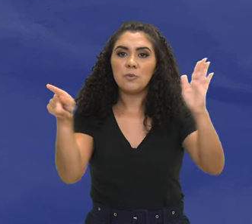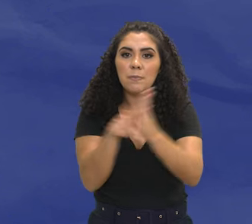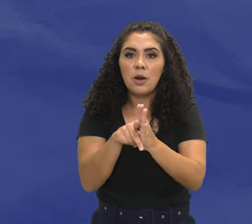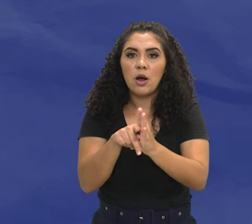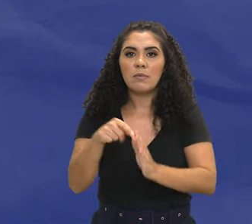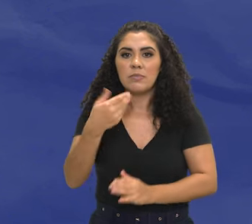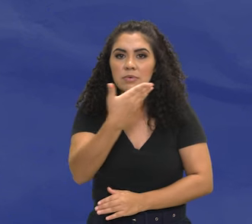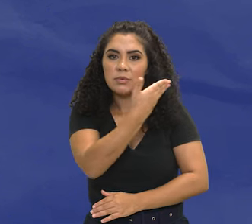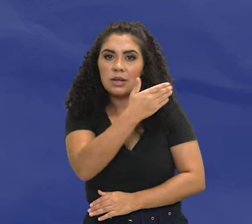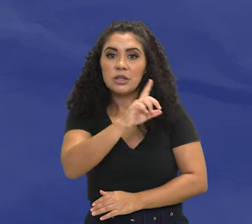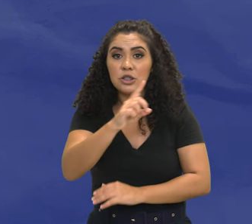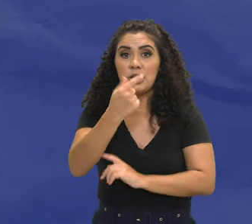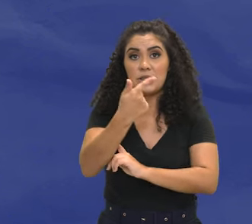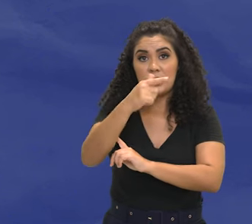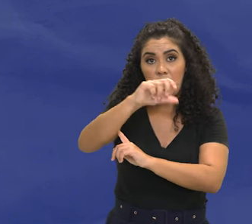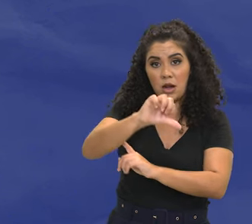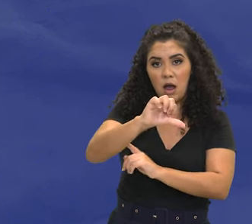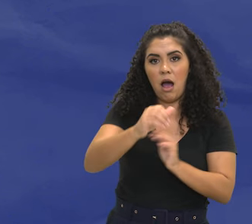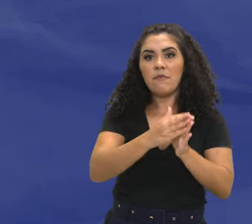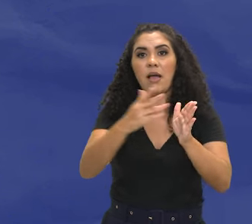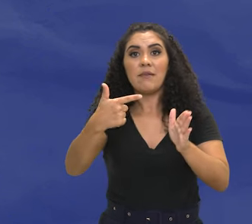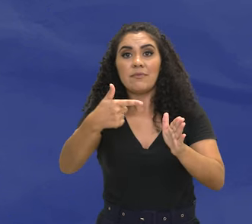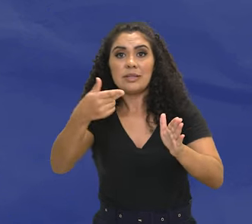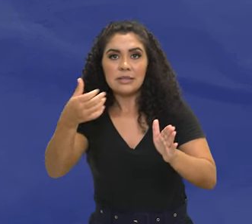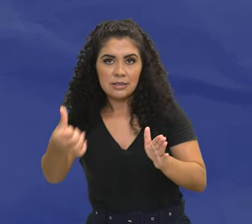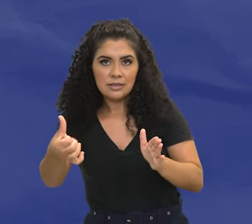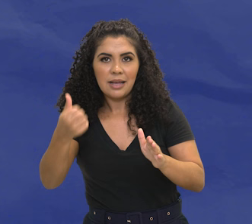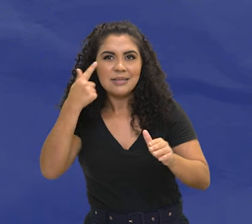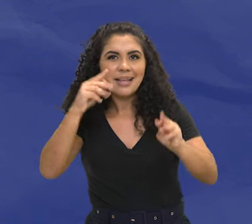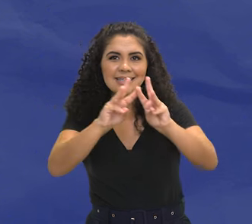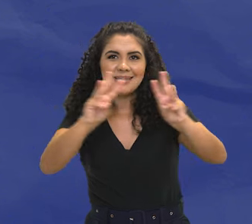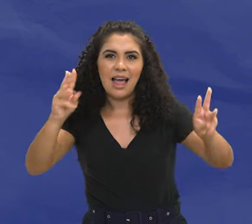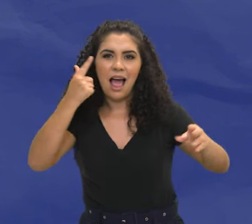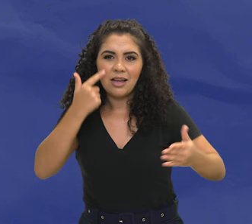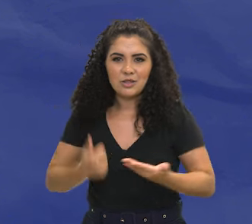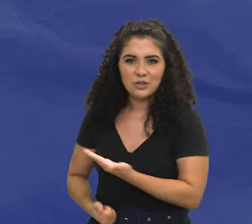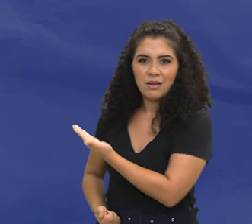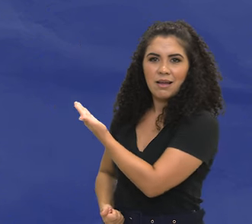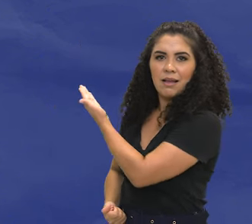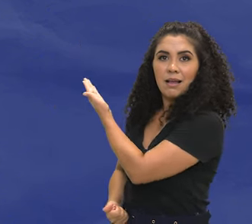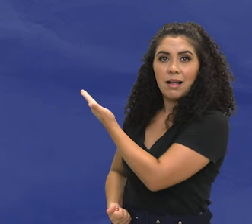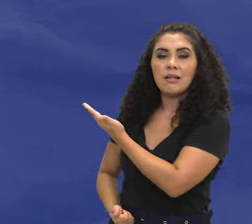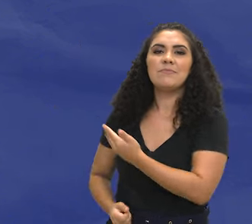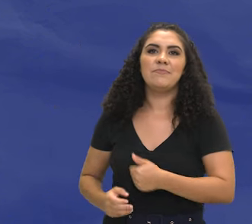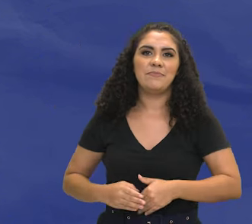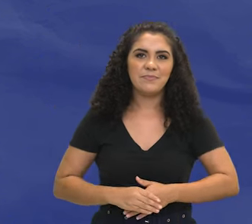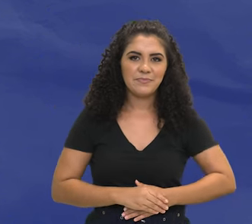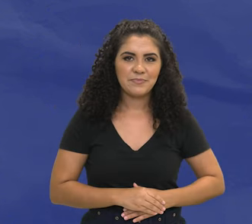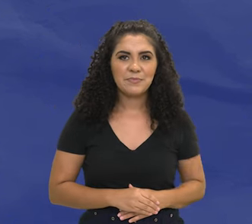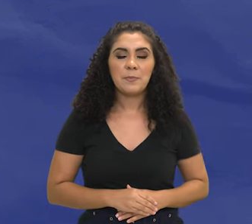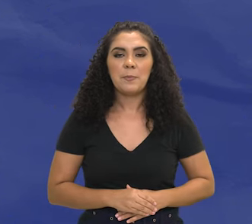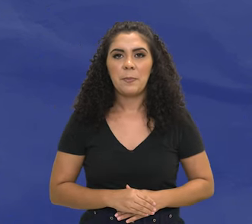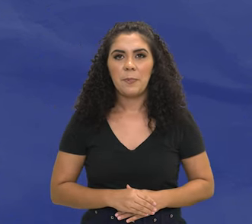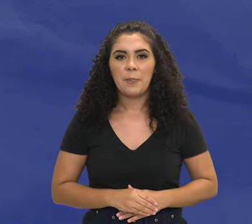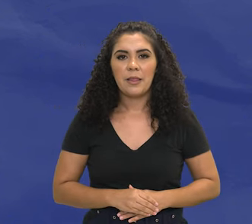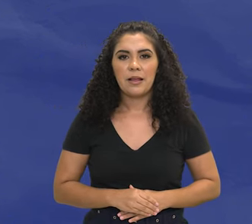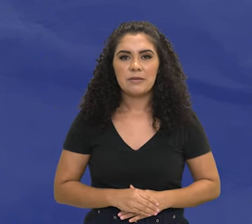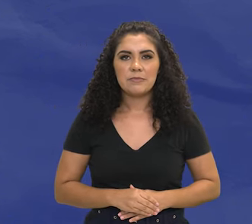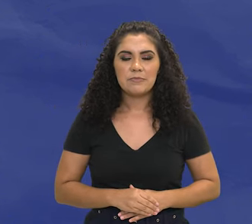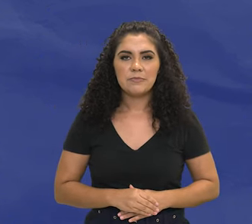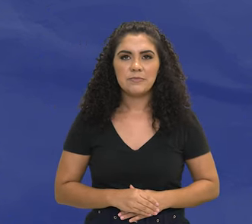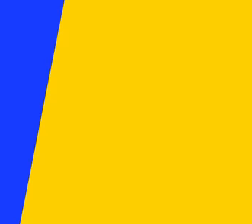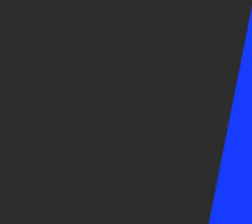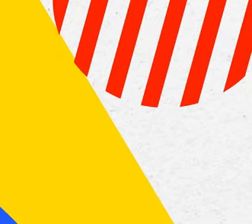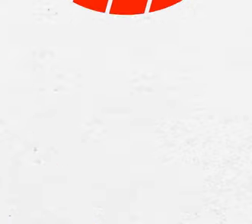na página oficial do concurso gov.br barra concurso nacional, de 19 a 26 de